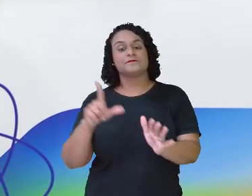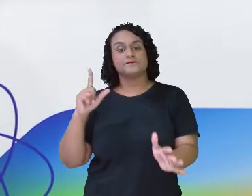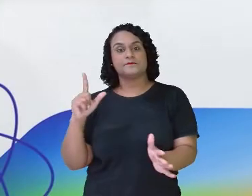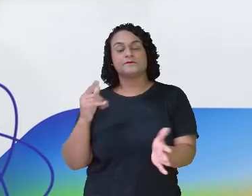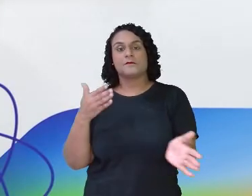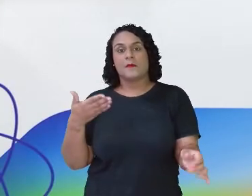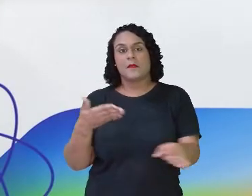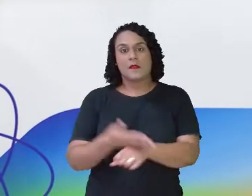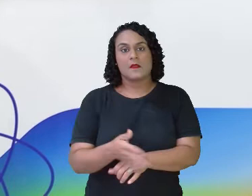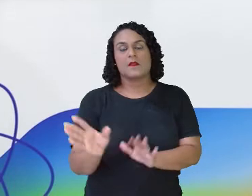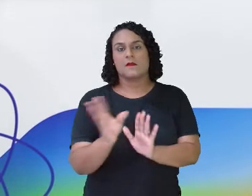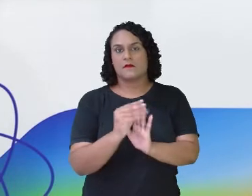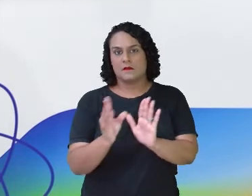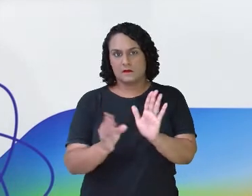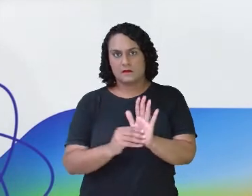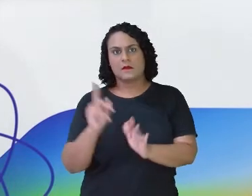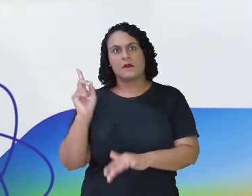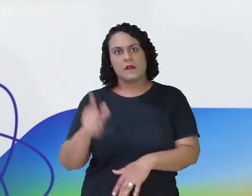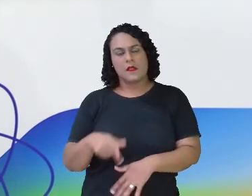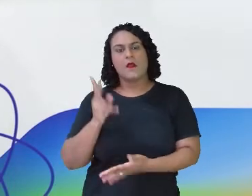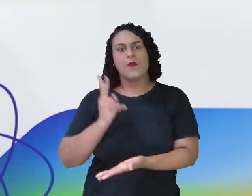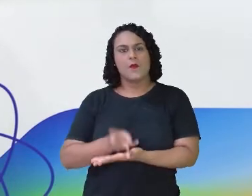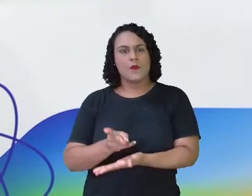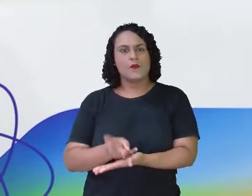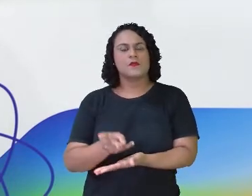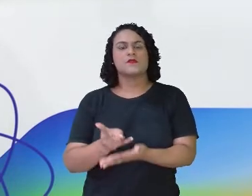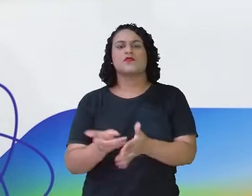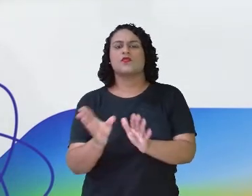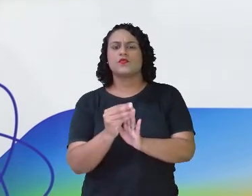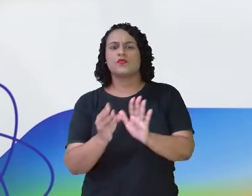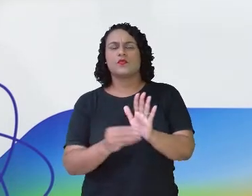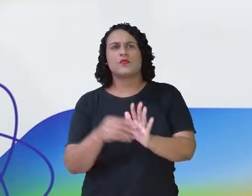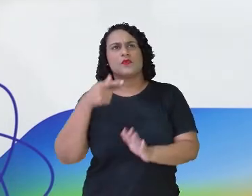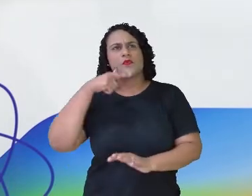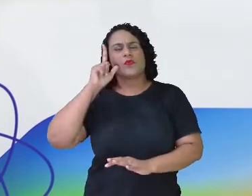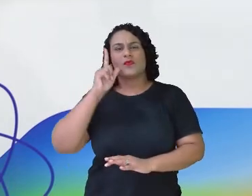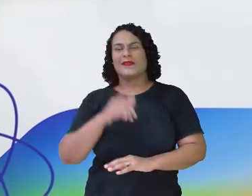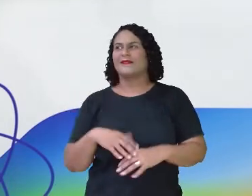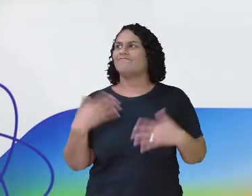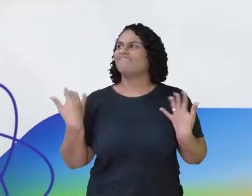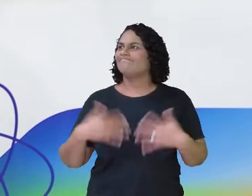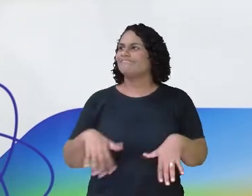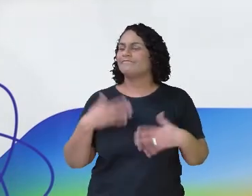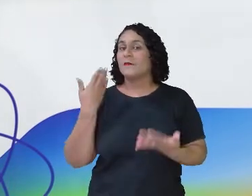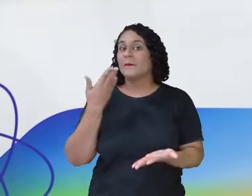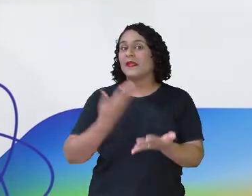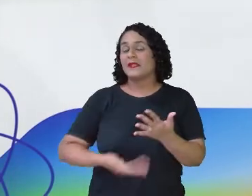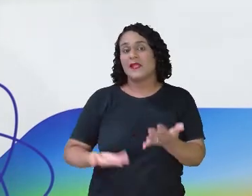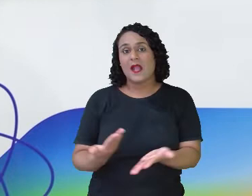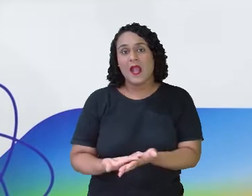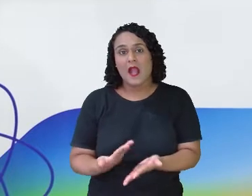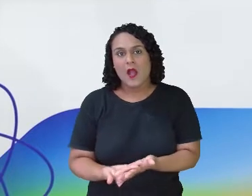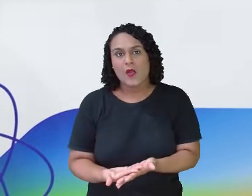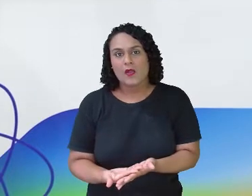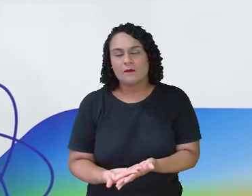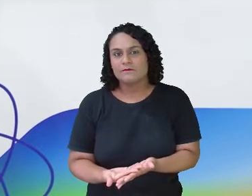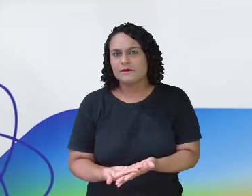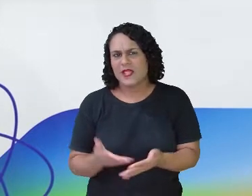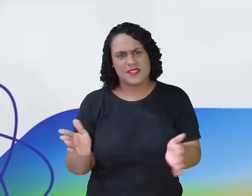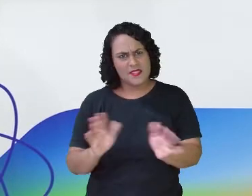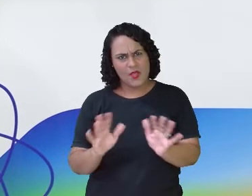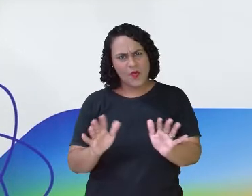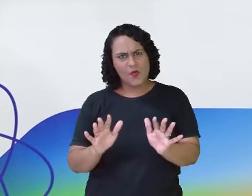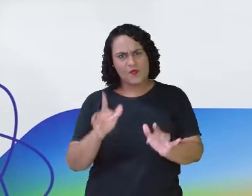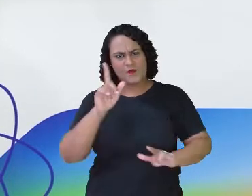o conteúdo, que é uma continuação de ontem, eita, professora, eu perdi a aula de ontem. Você não assistiu pela